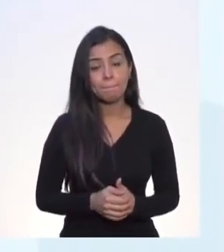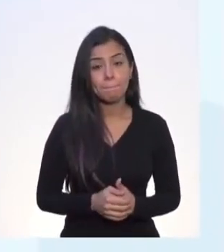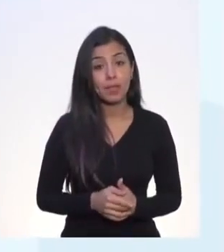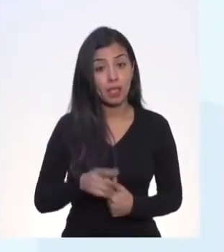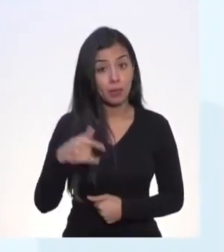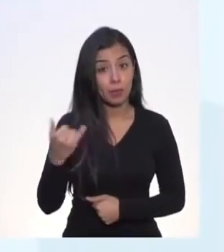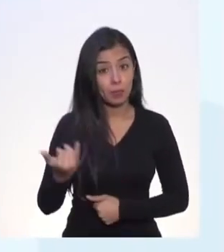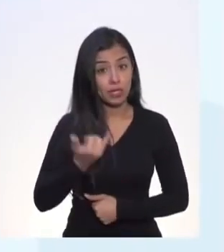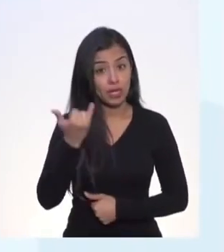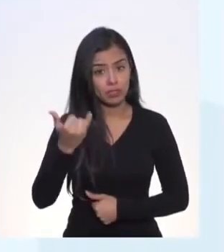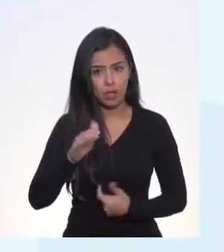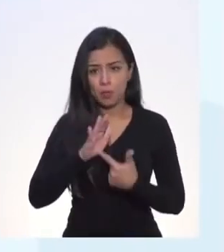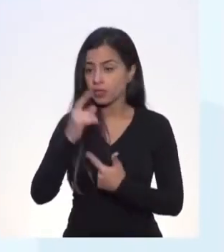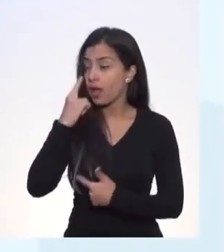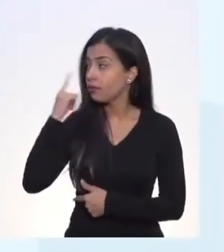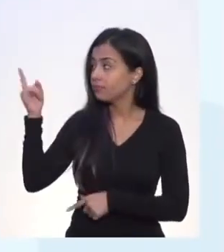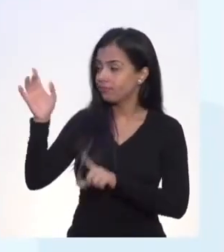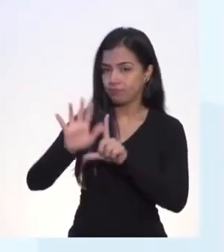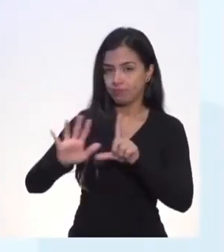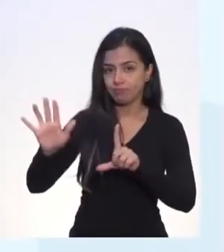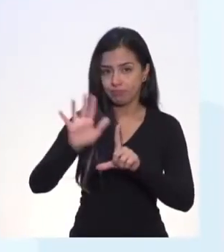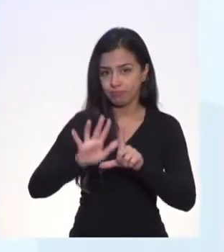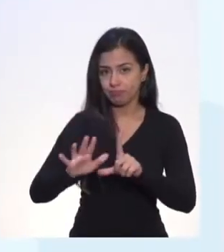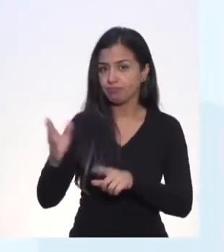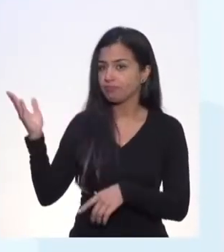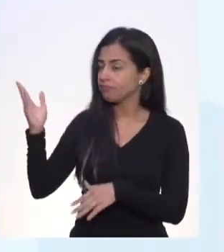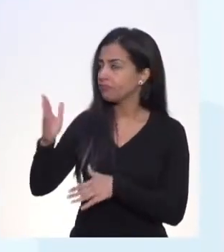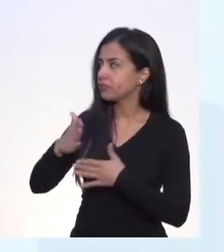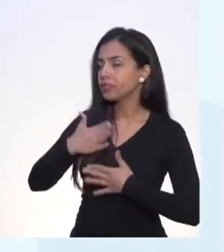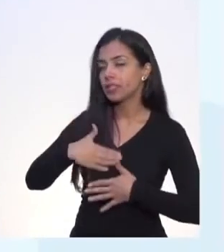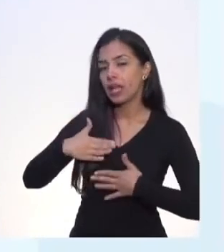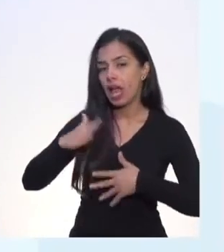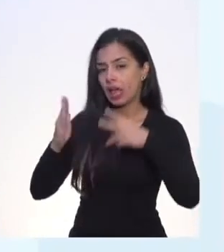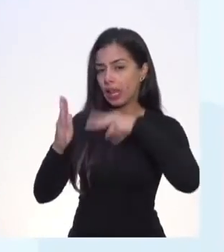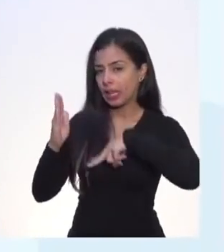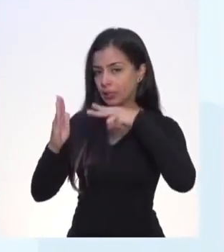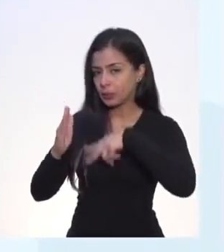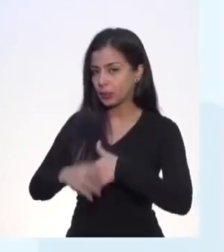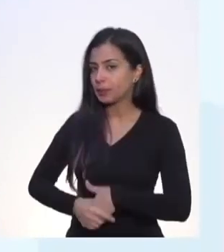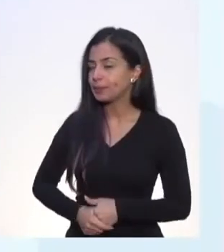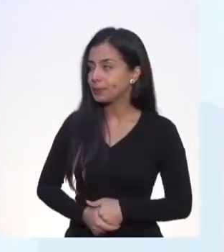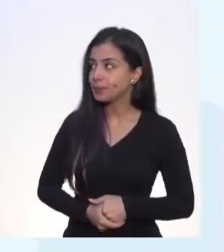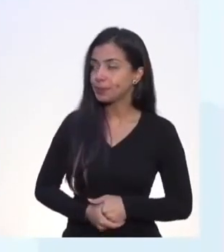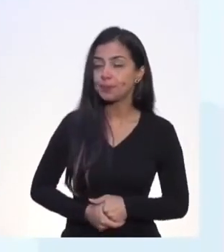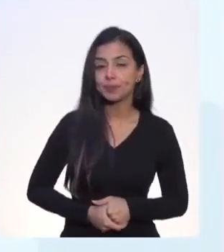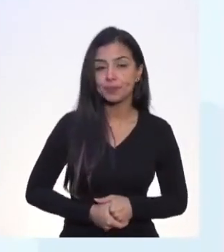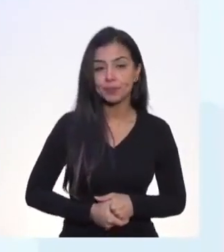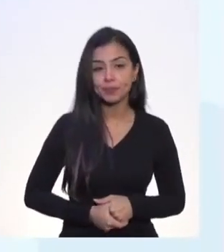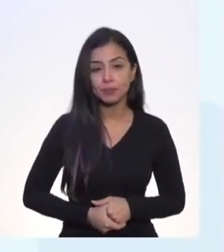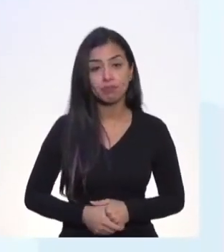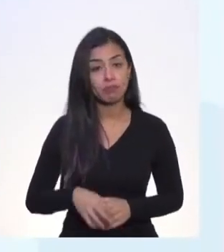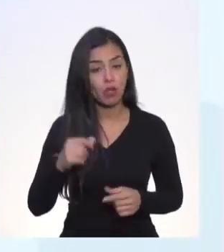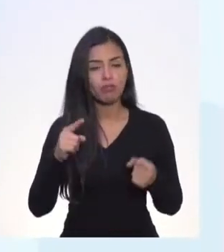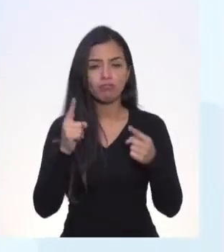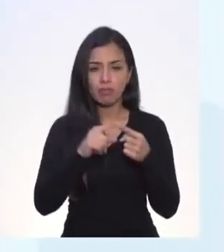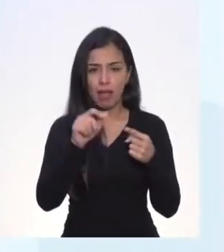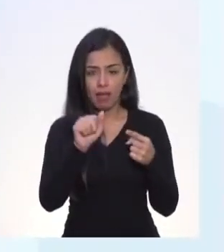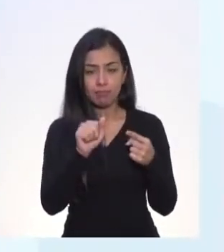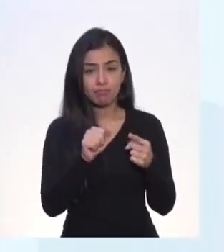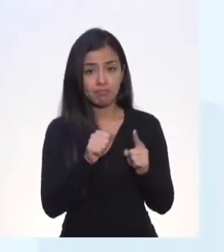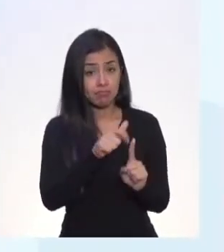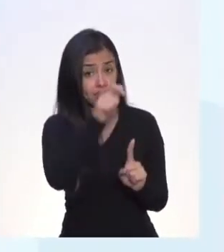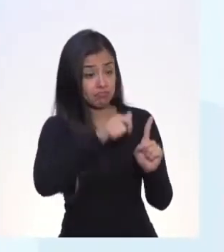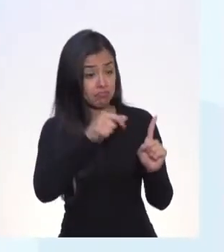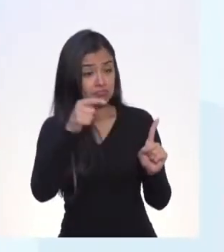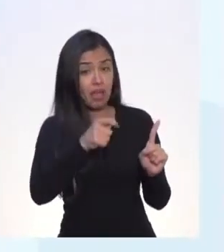vocês. Eu vou colocar a resposta na tela e nós vamos conferir aí com calma sobre essa atividade. Então, quem é a pessoa entrevistada? A